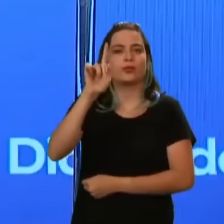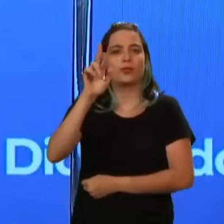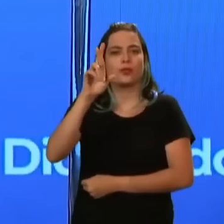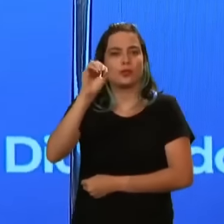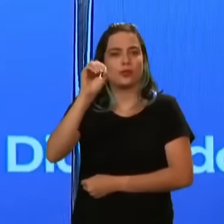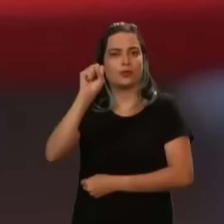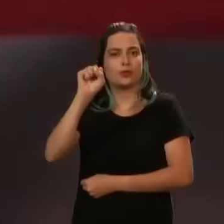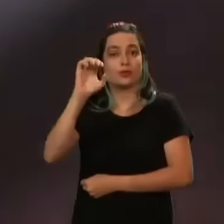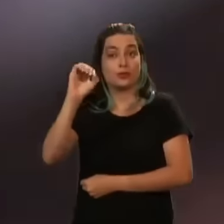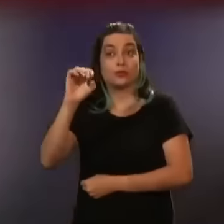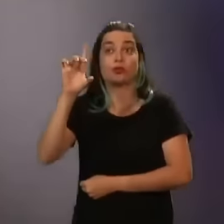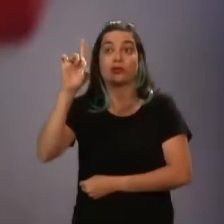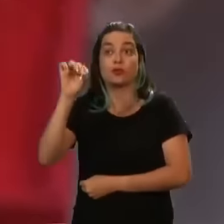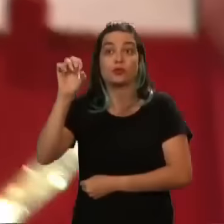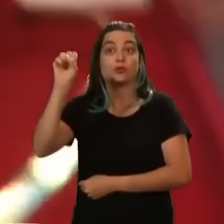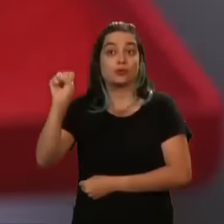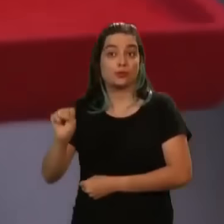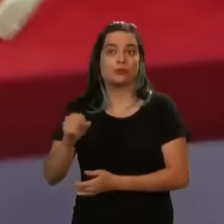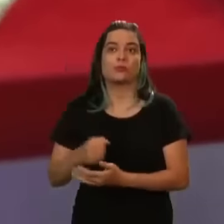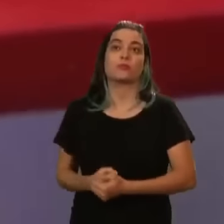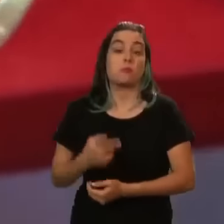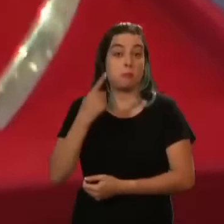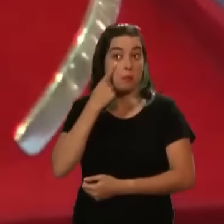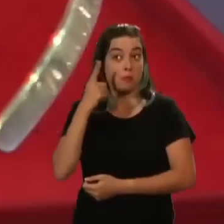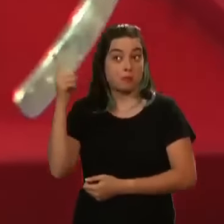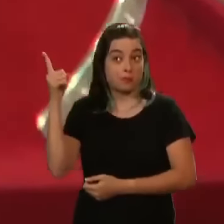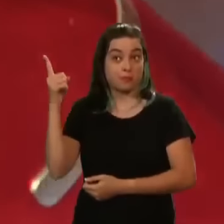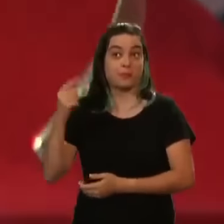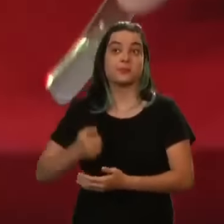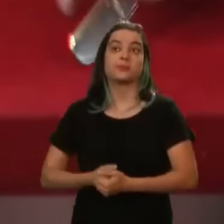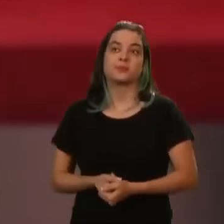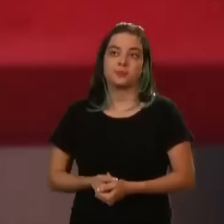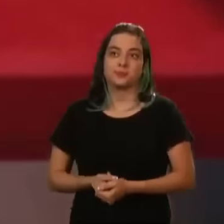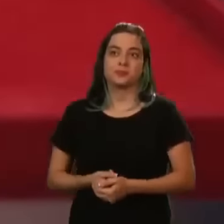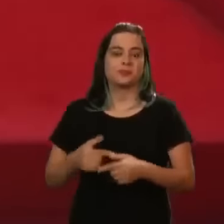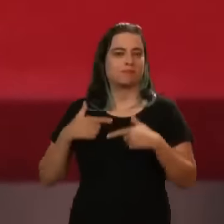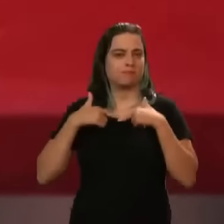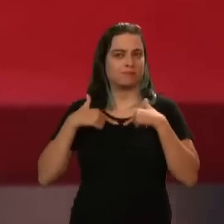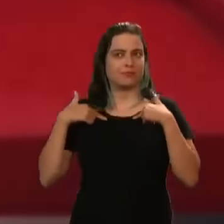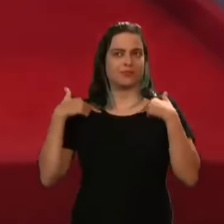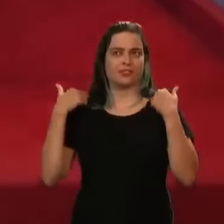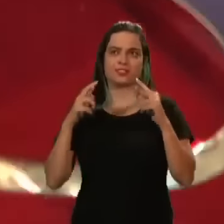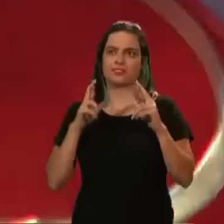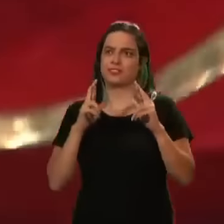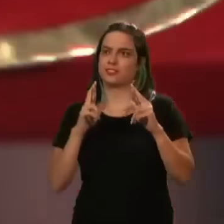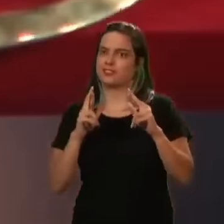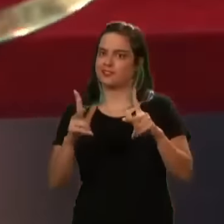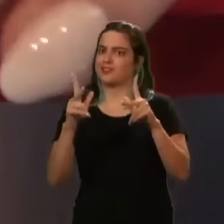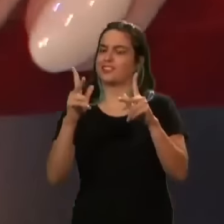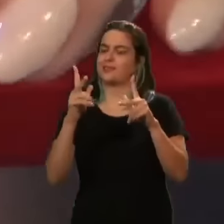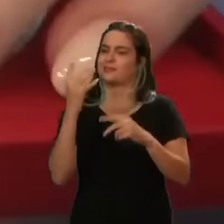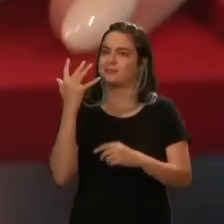que é uma pedra, um pingente, num colar muito diferente,